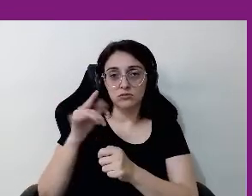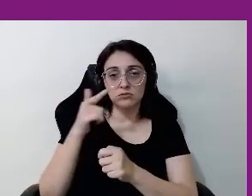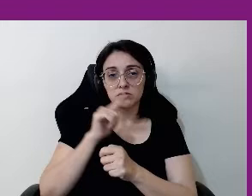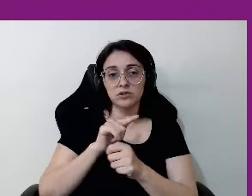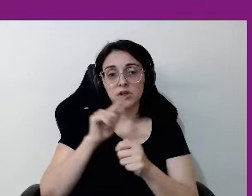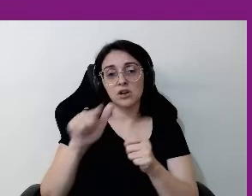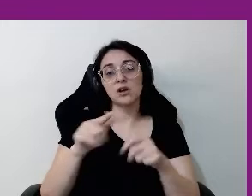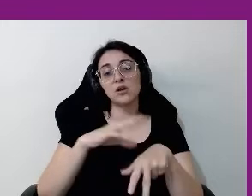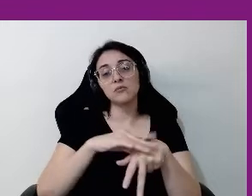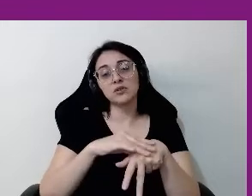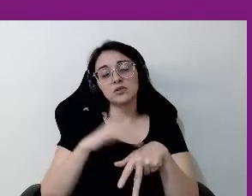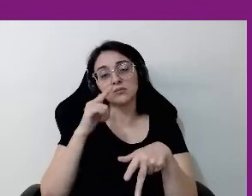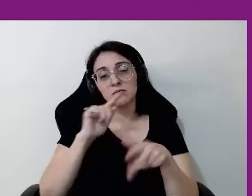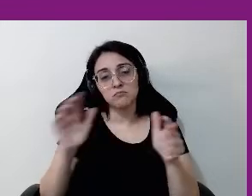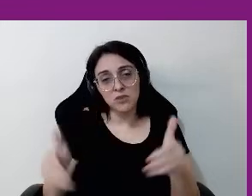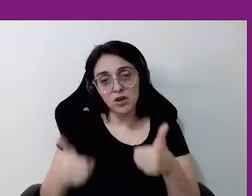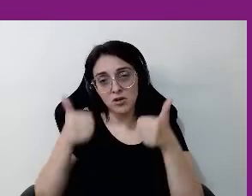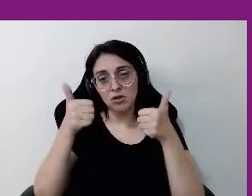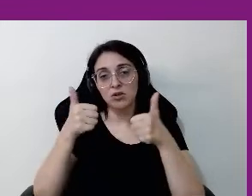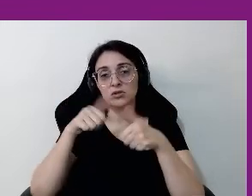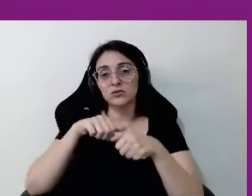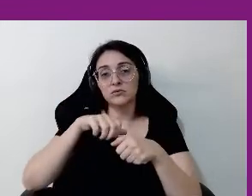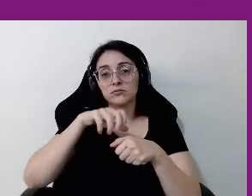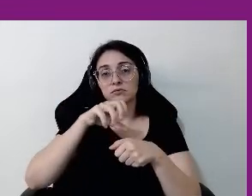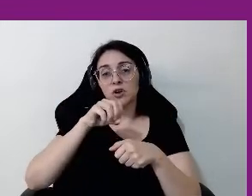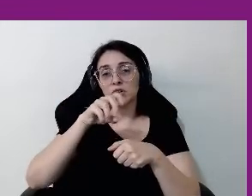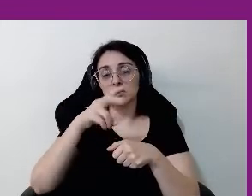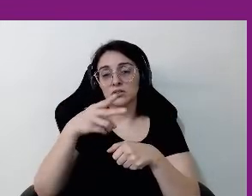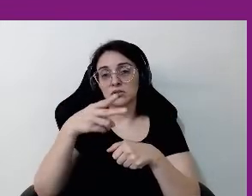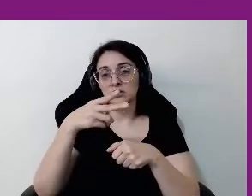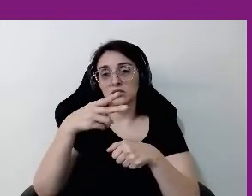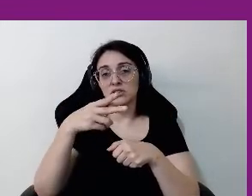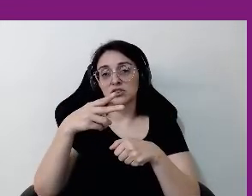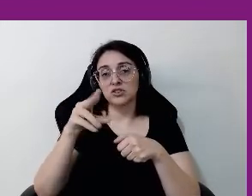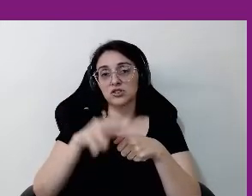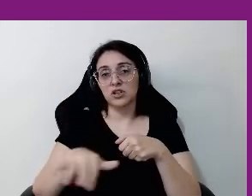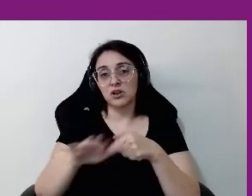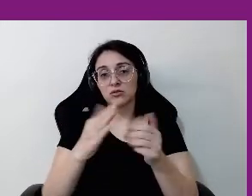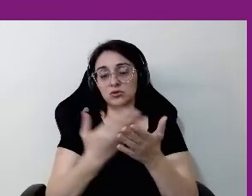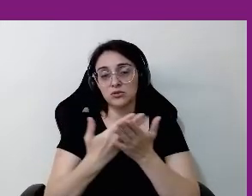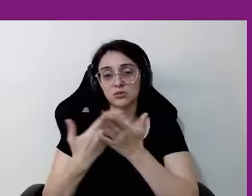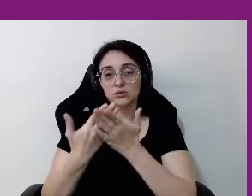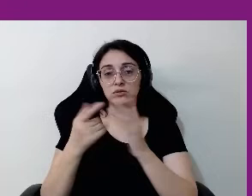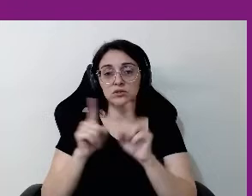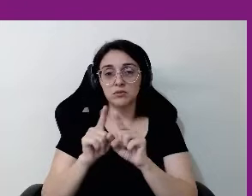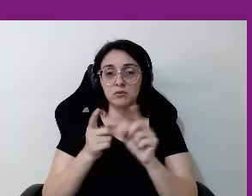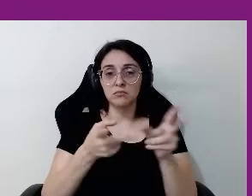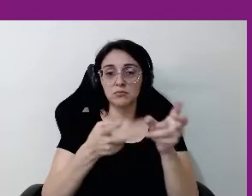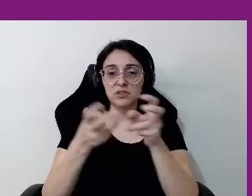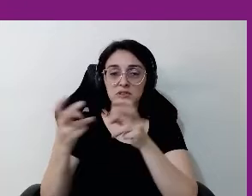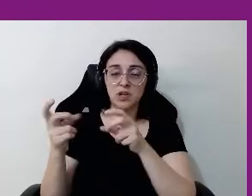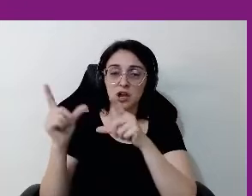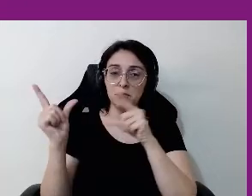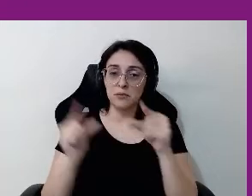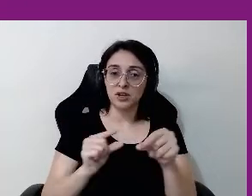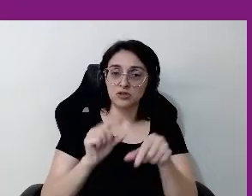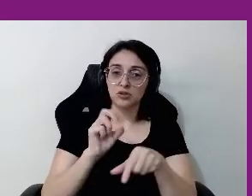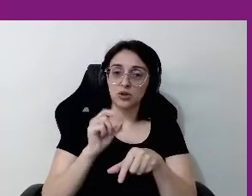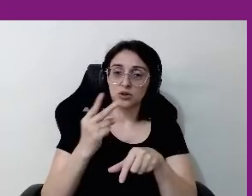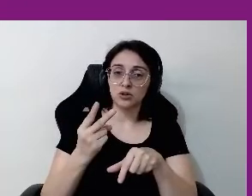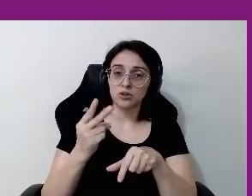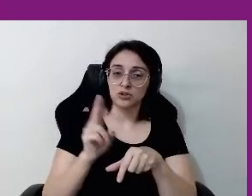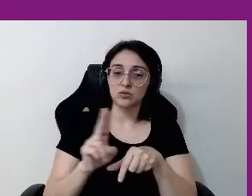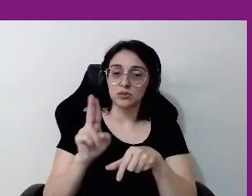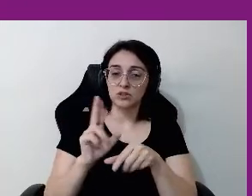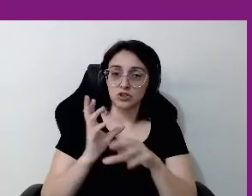os pacientes têm uma melhor oxigenação em geral, e neste estudo nós também vimos menos oxigênio sendo usado